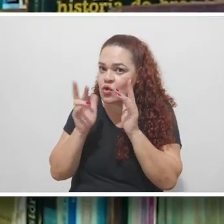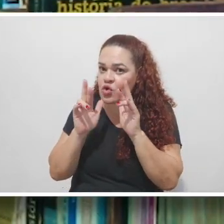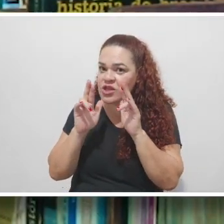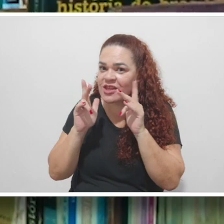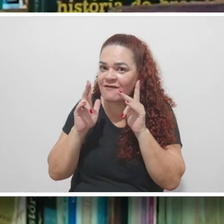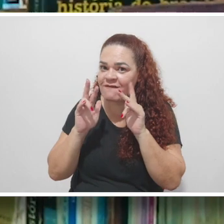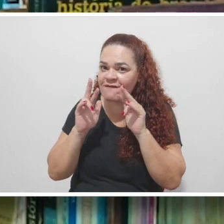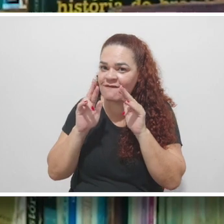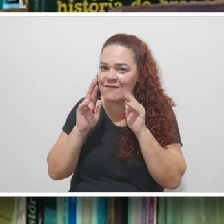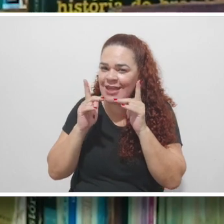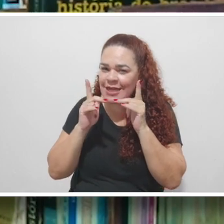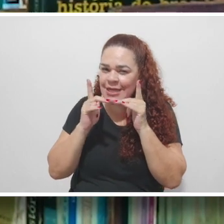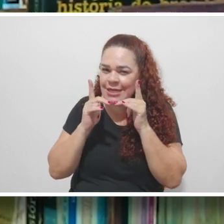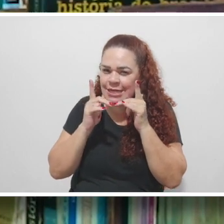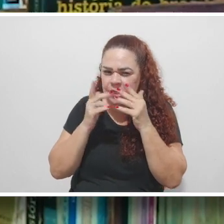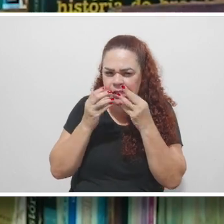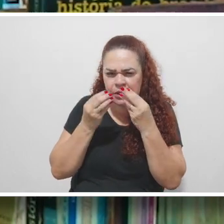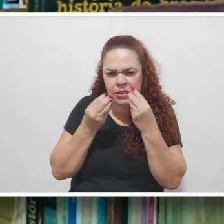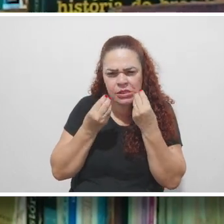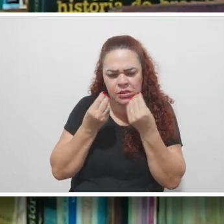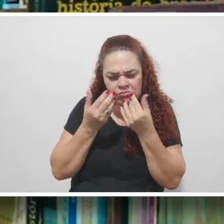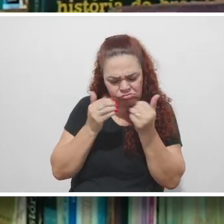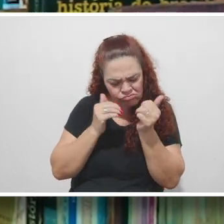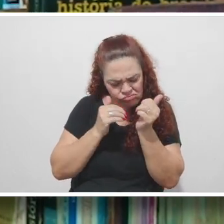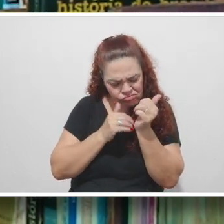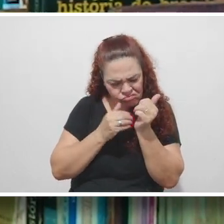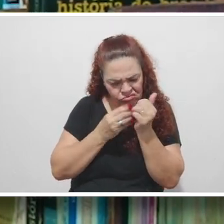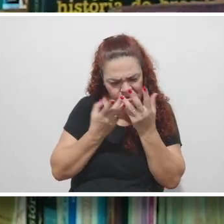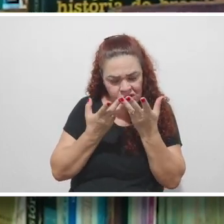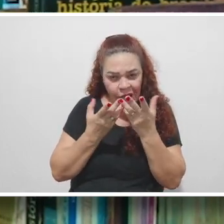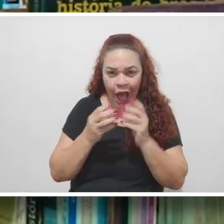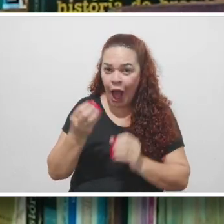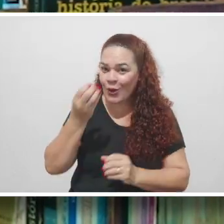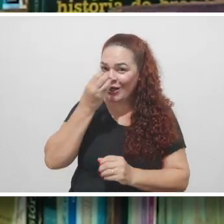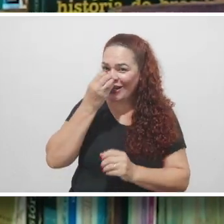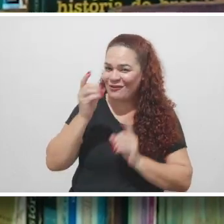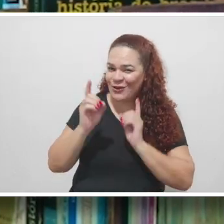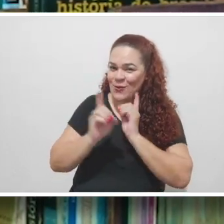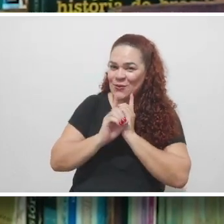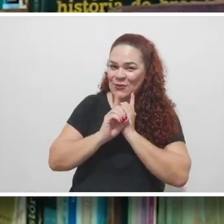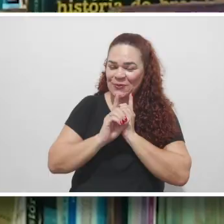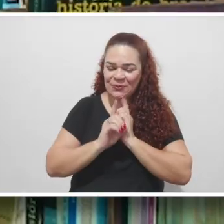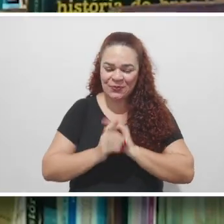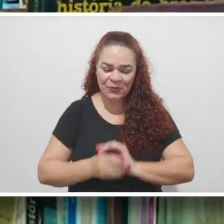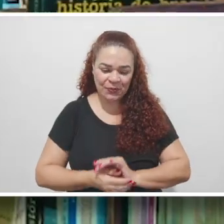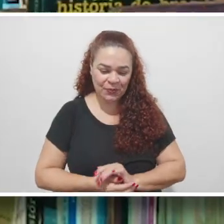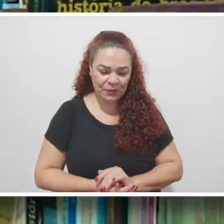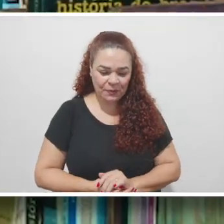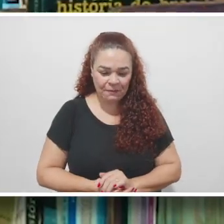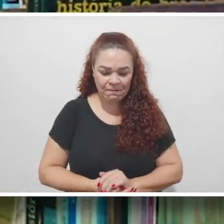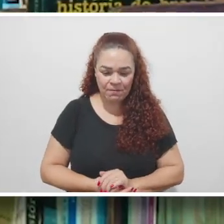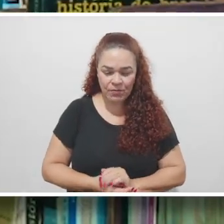livro diferente e muito misterioso que a Olivia encontrou.